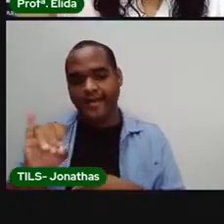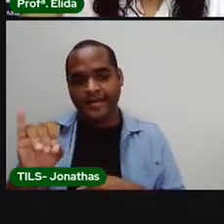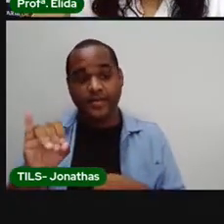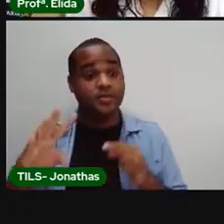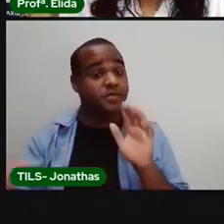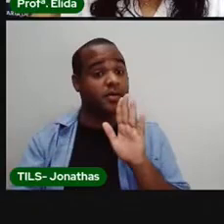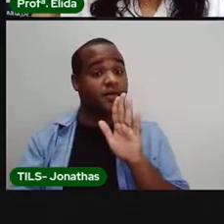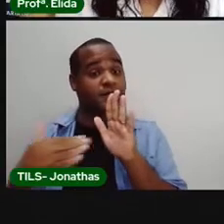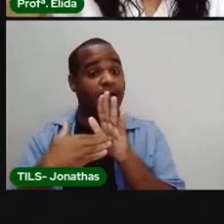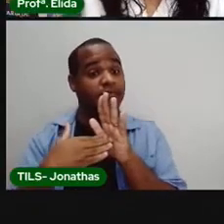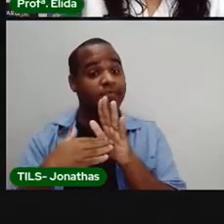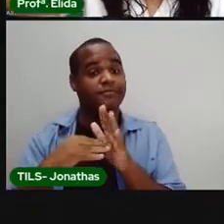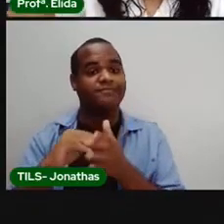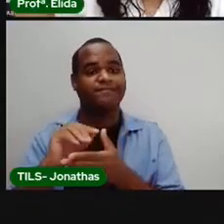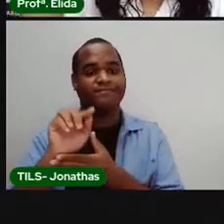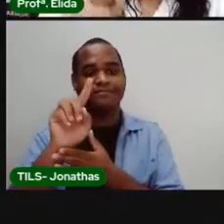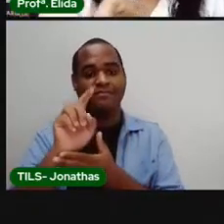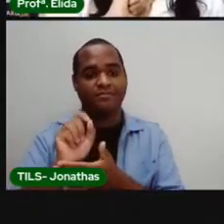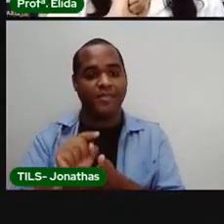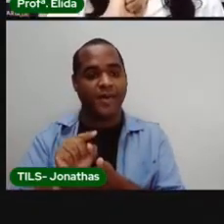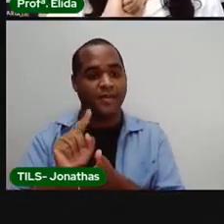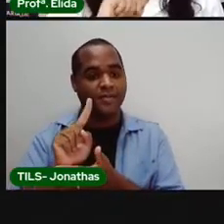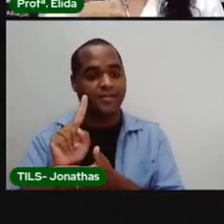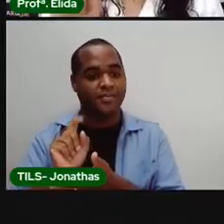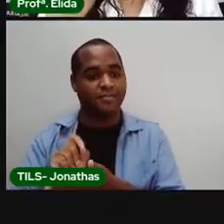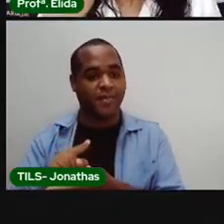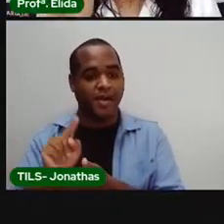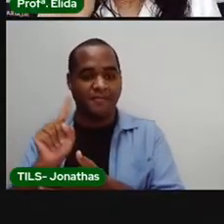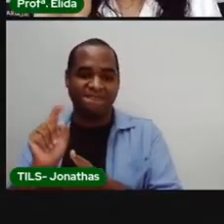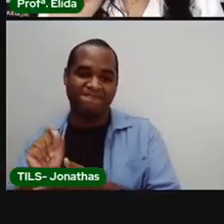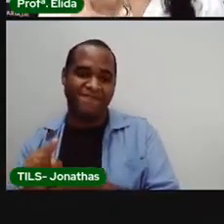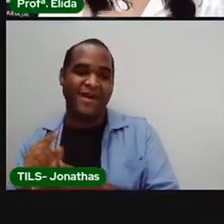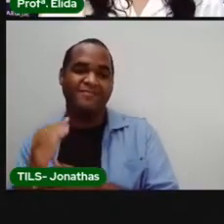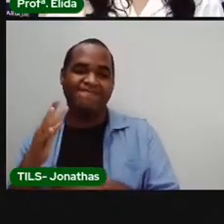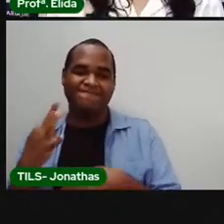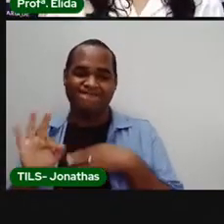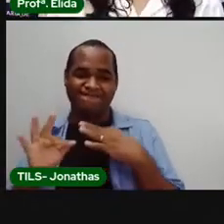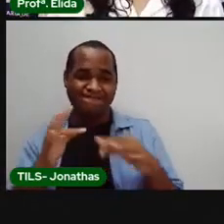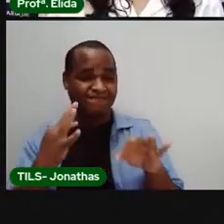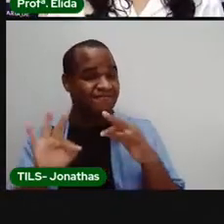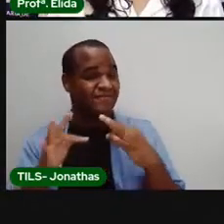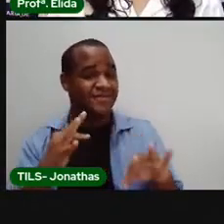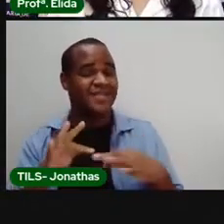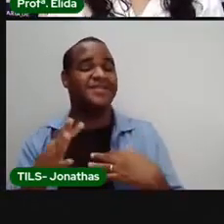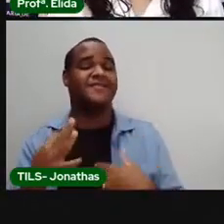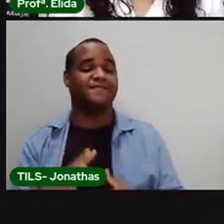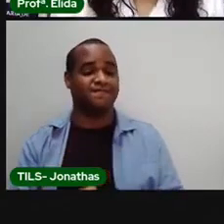no final do ai, ia ter o ponto de exclamação, porque você estava sentindo dor.